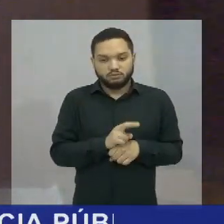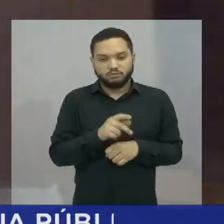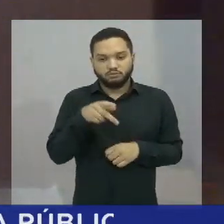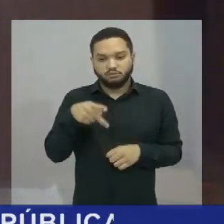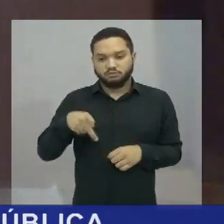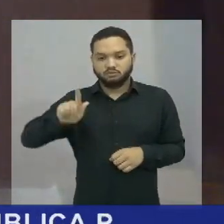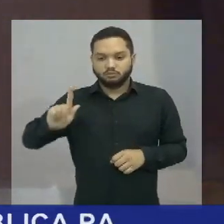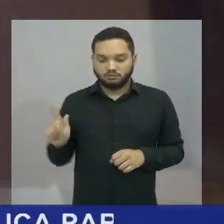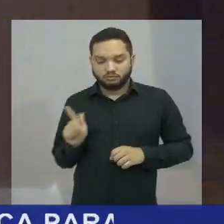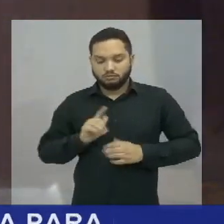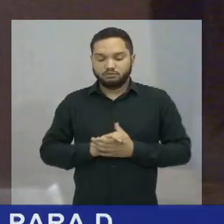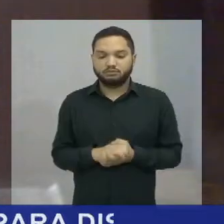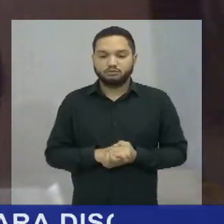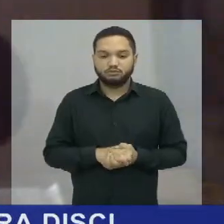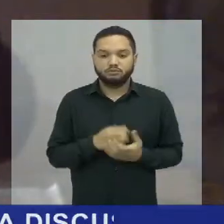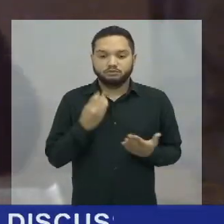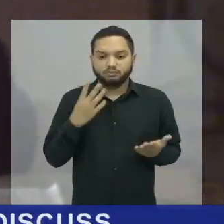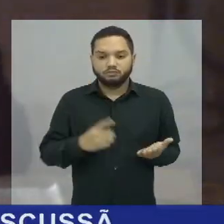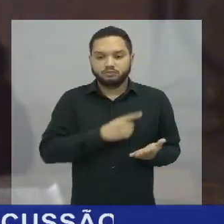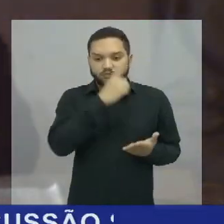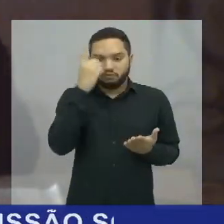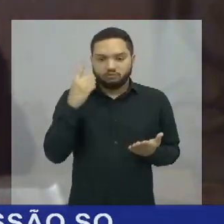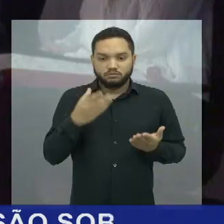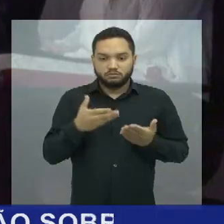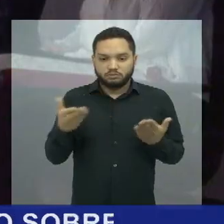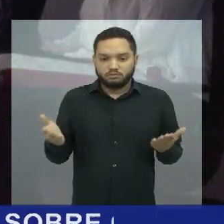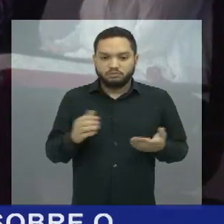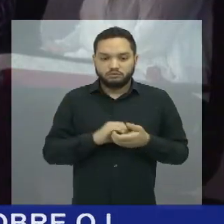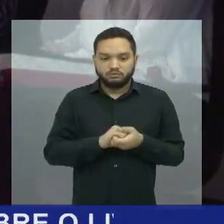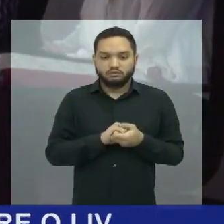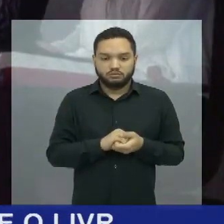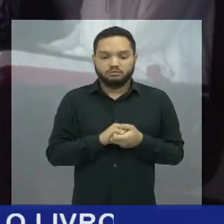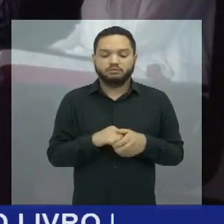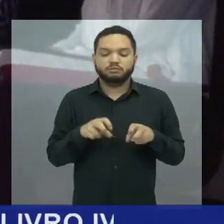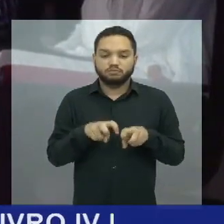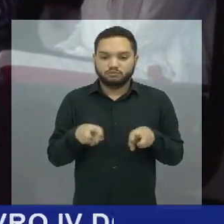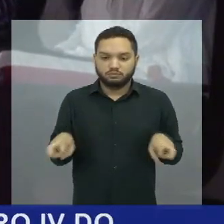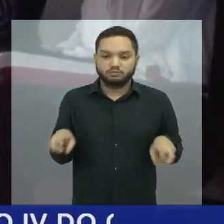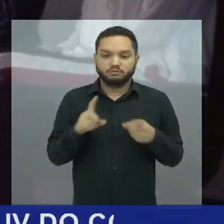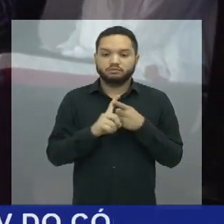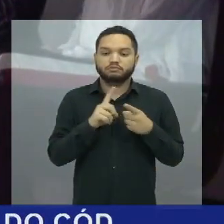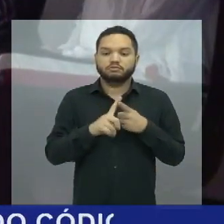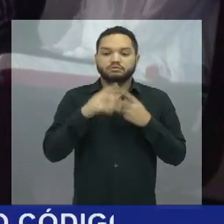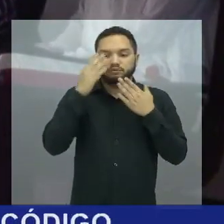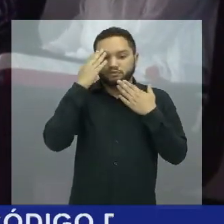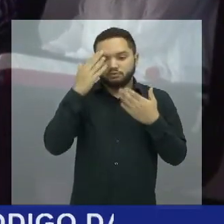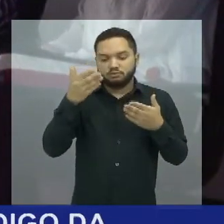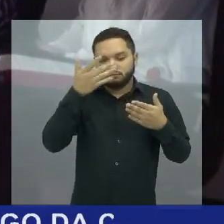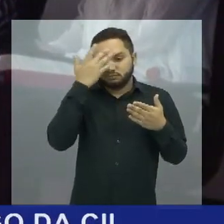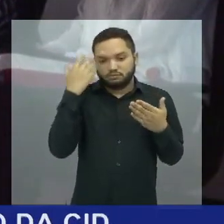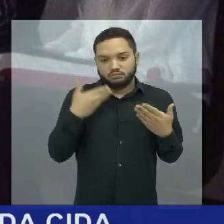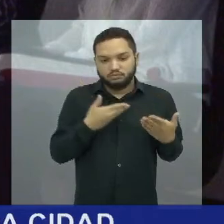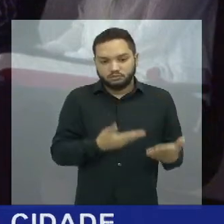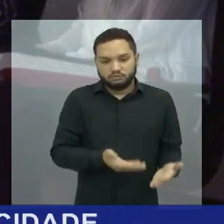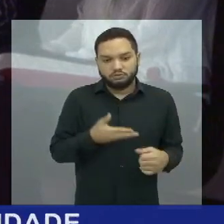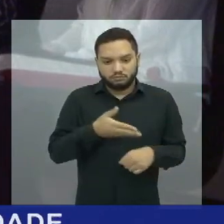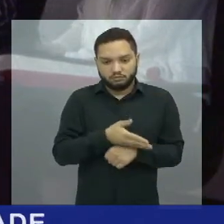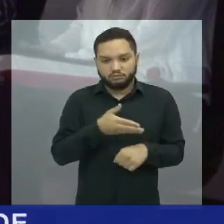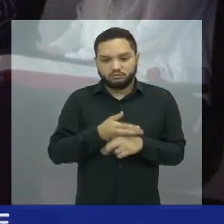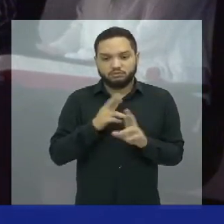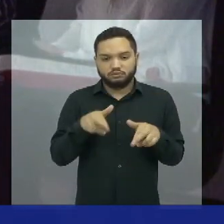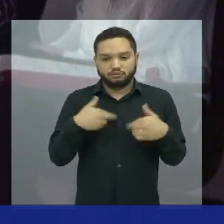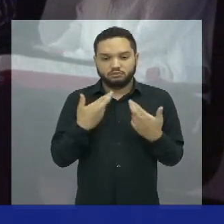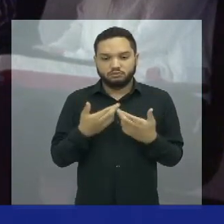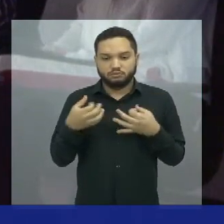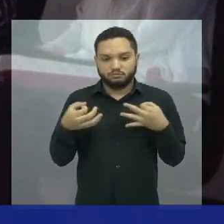PGM. Bom dia a todos, cumprimentar a mesa, agradecer pelo convite para participar dessas audiências,